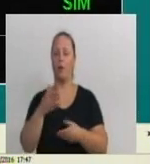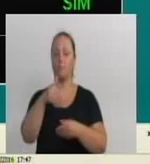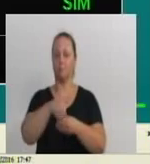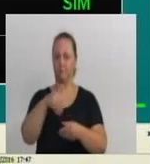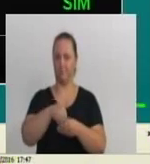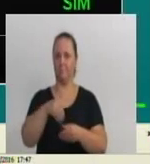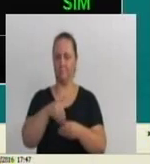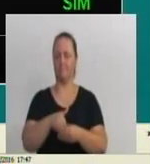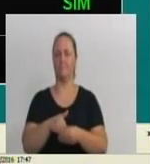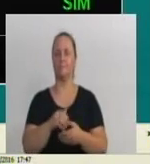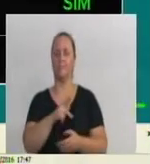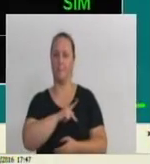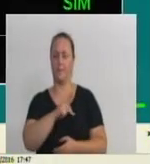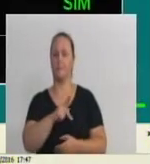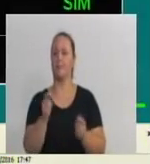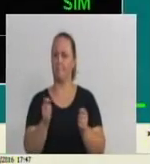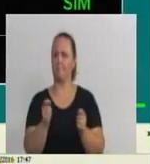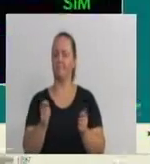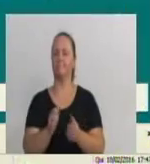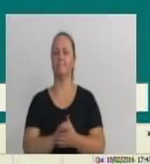a votação.